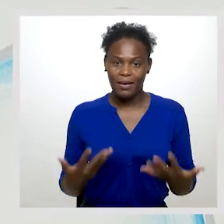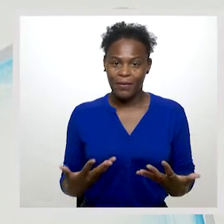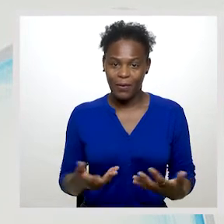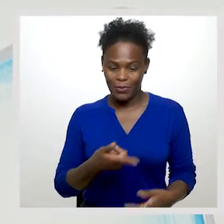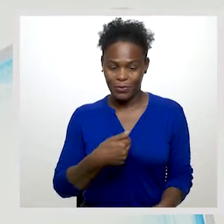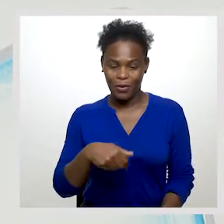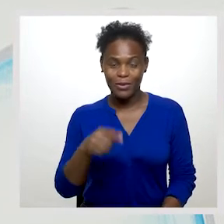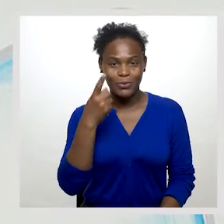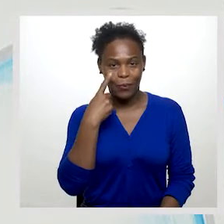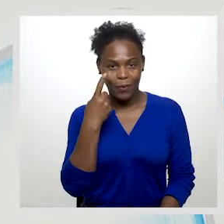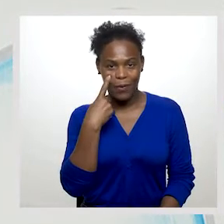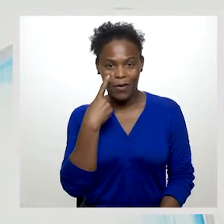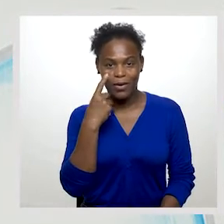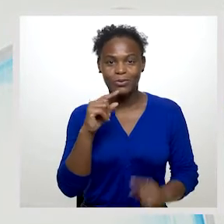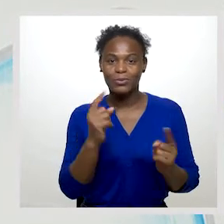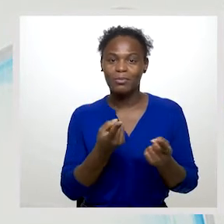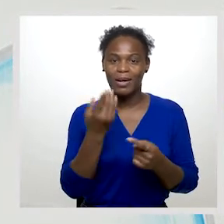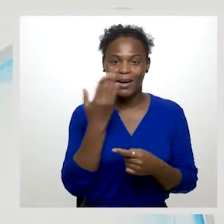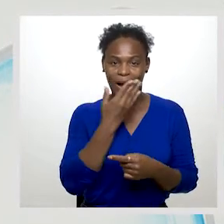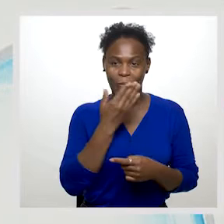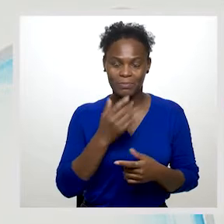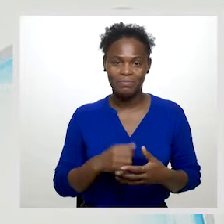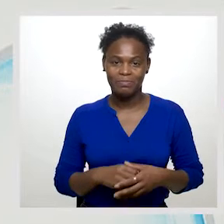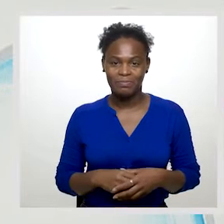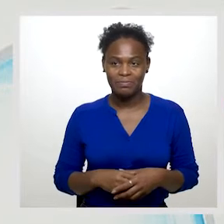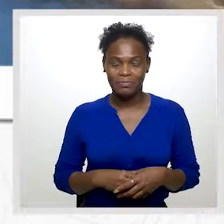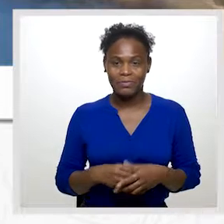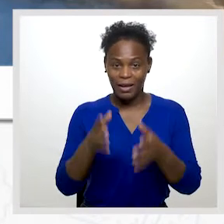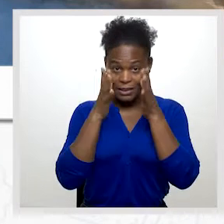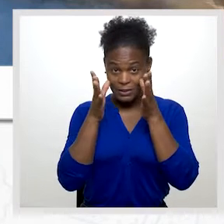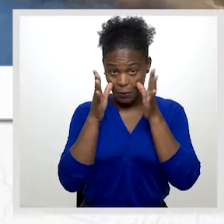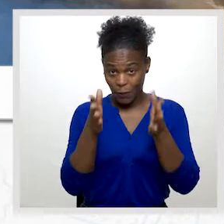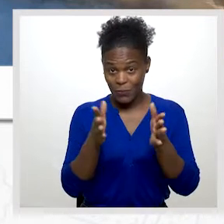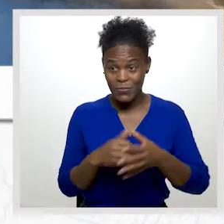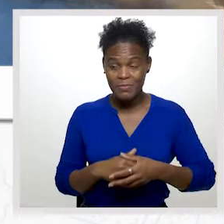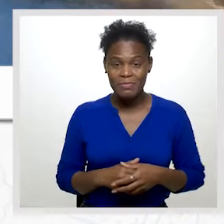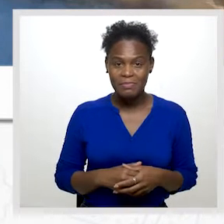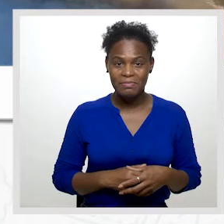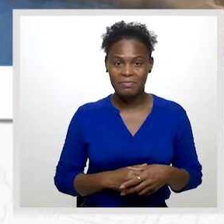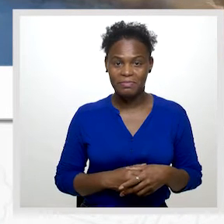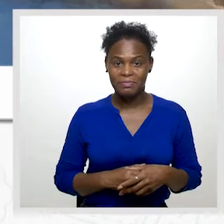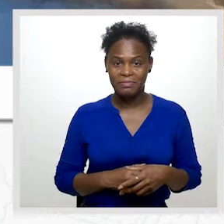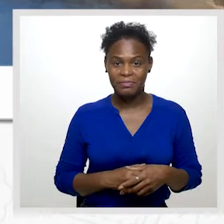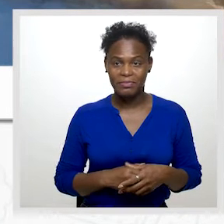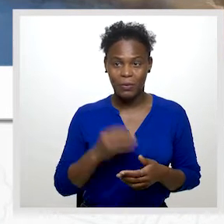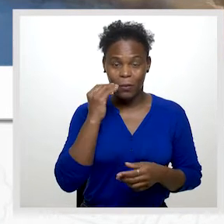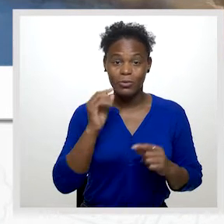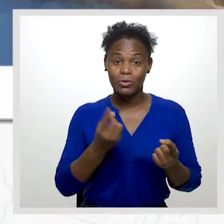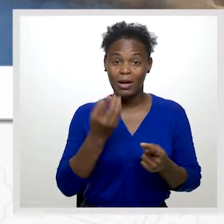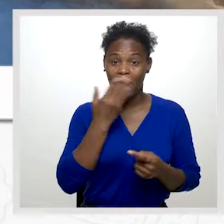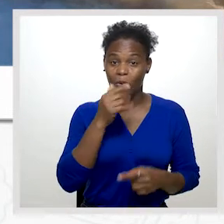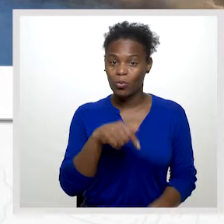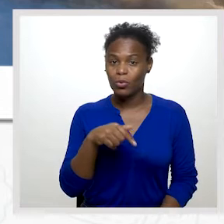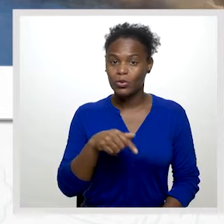Agora, vamos conhecer o sumário da nossa aula. Prestem atenção. Como sumário para a